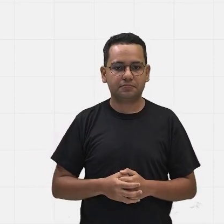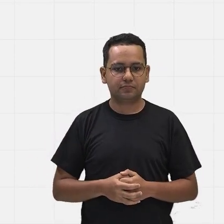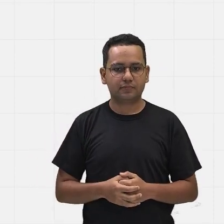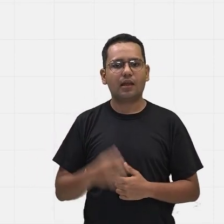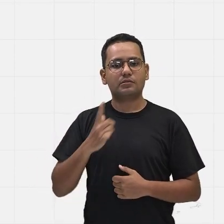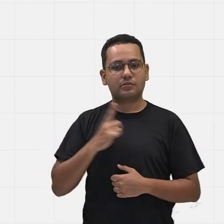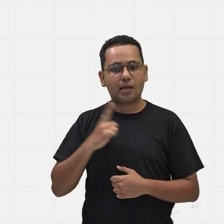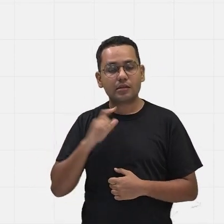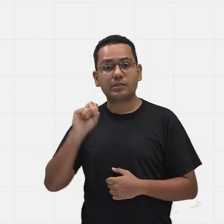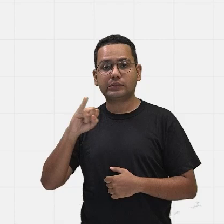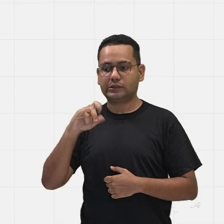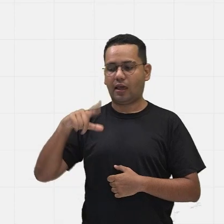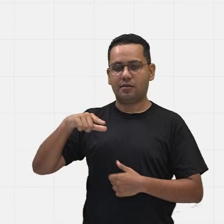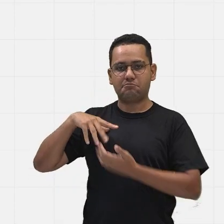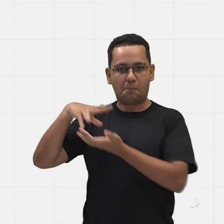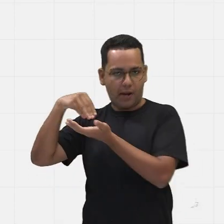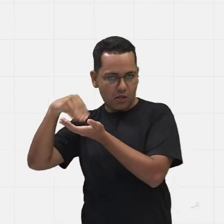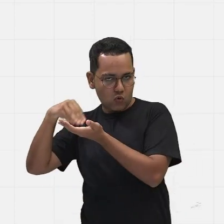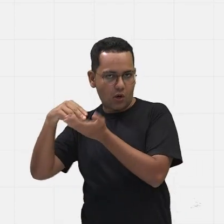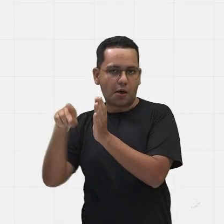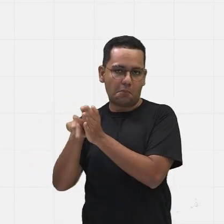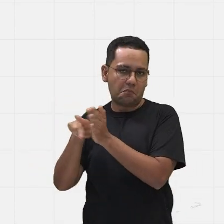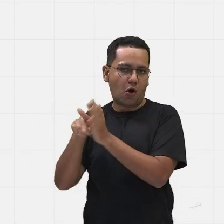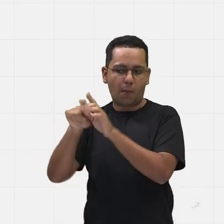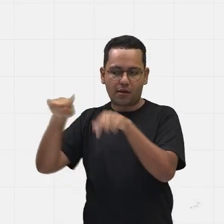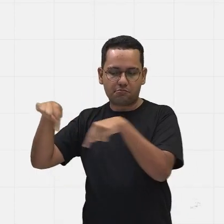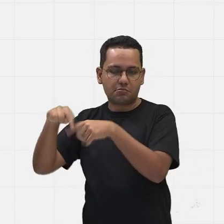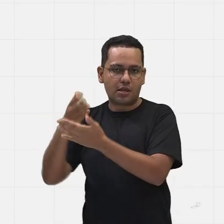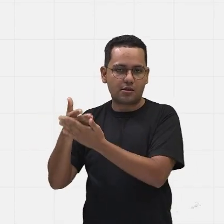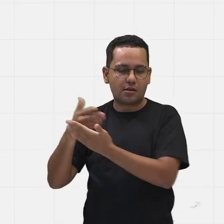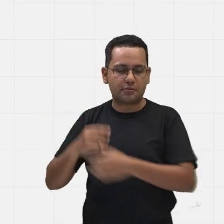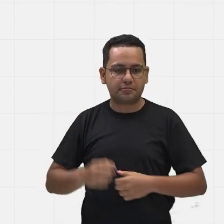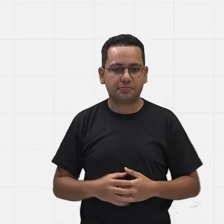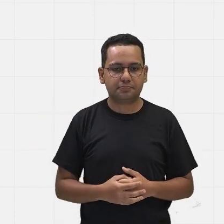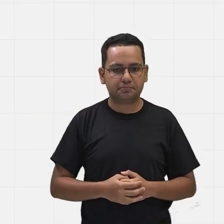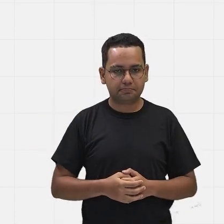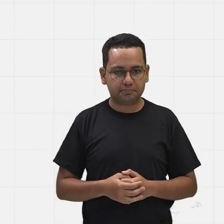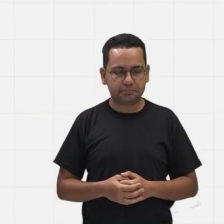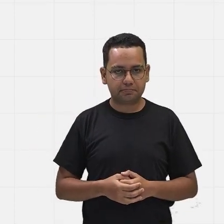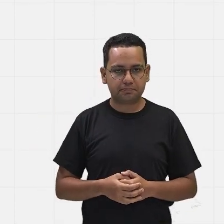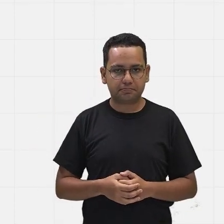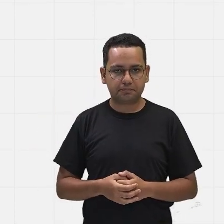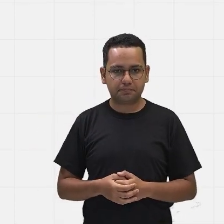impressora, se houver na sala. Vamos lá, seguinte.